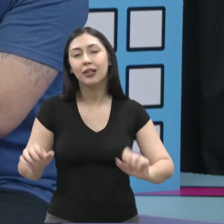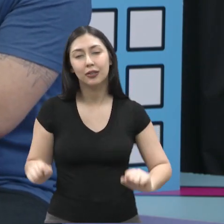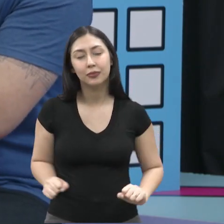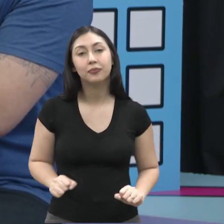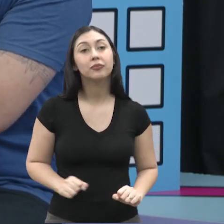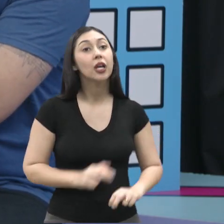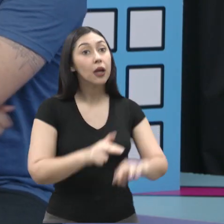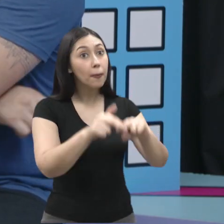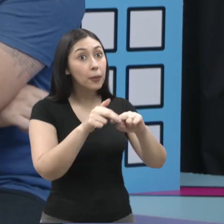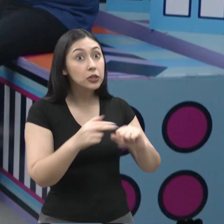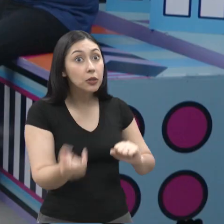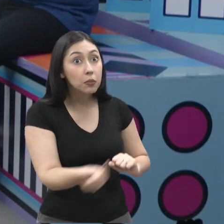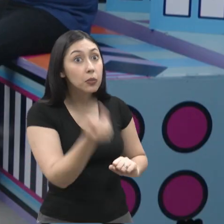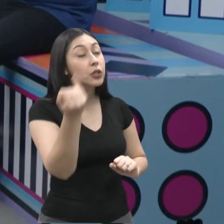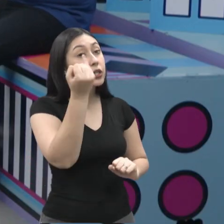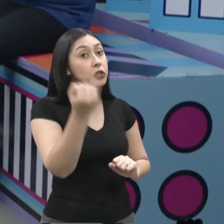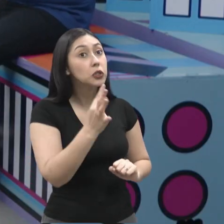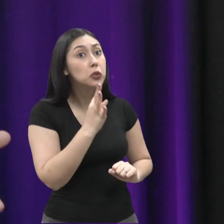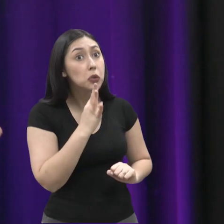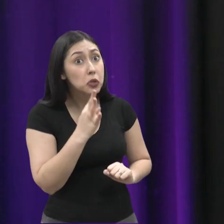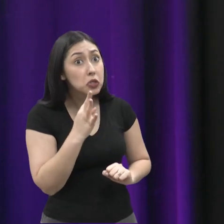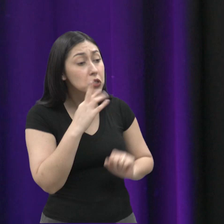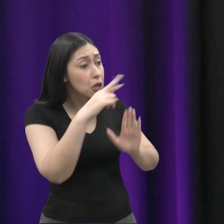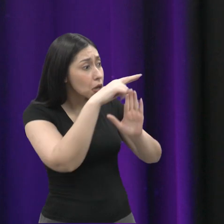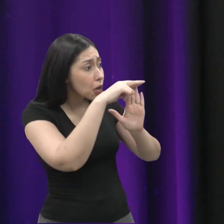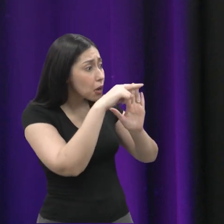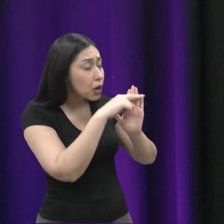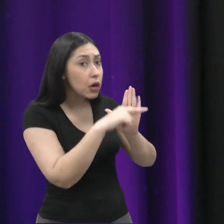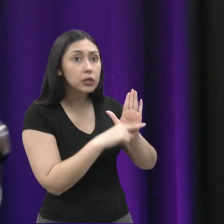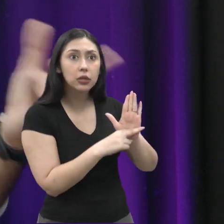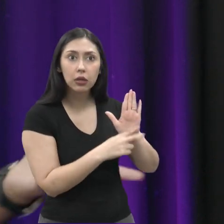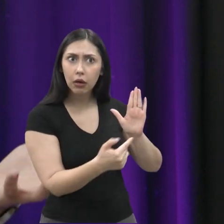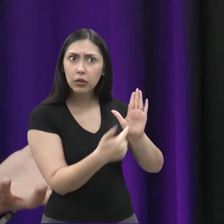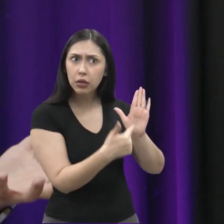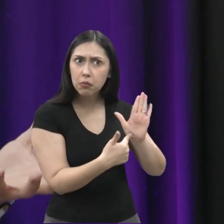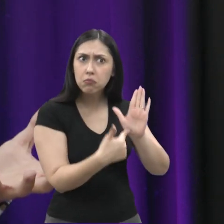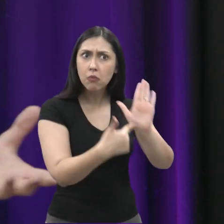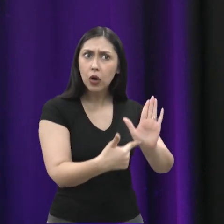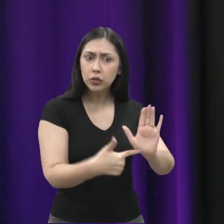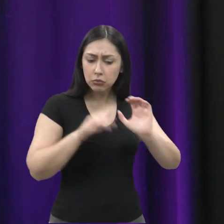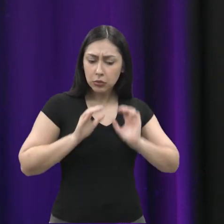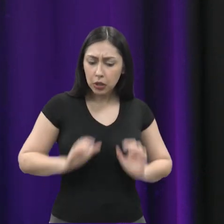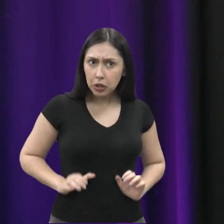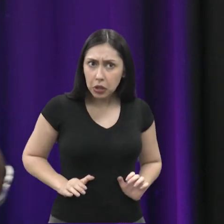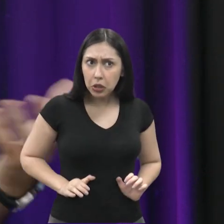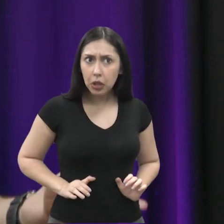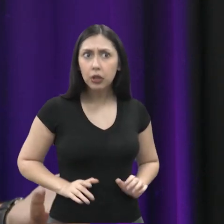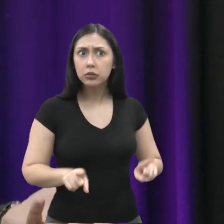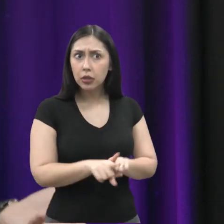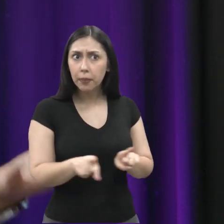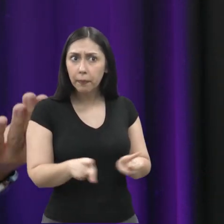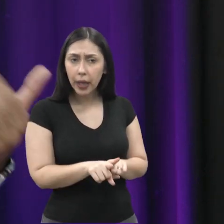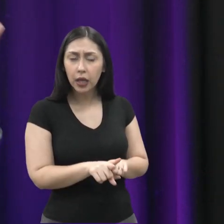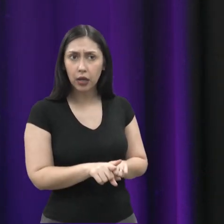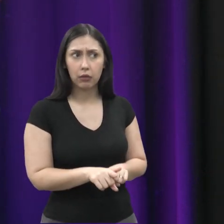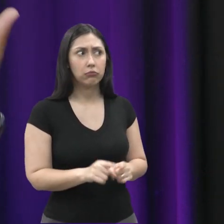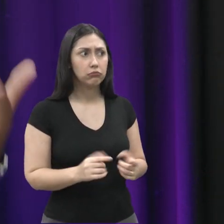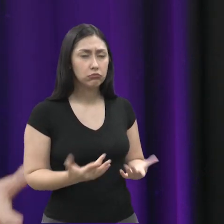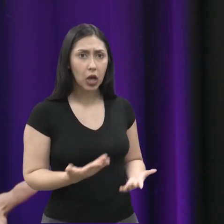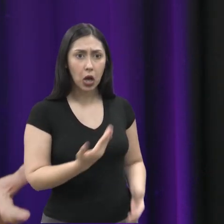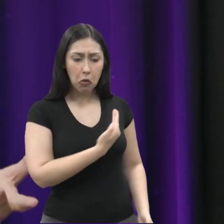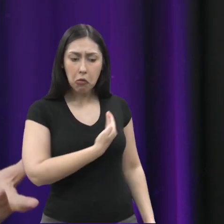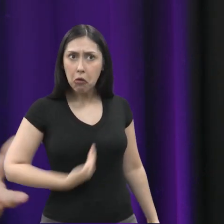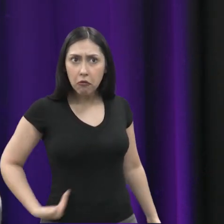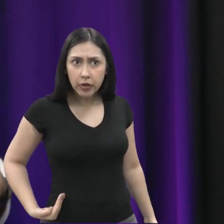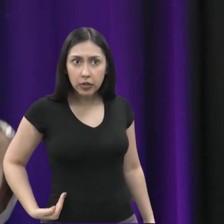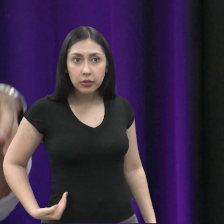conteúdo, tudo. as linhas. Mas é muito importante saber pelo menos uma diretriz, porque ali está traçada a nossa cidadania, a nossa gestão, e você